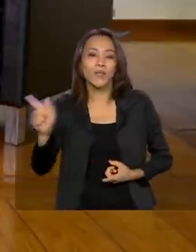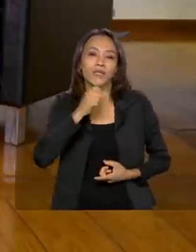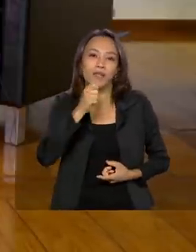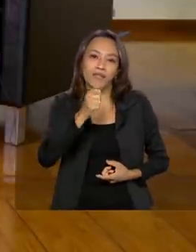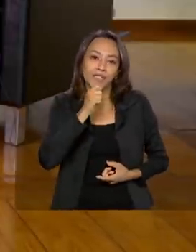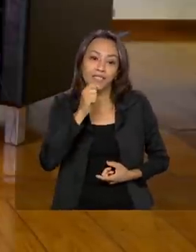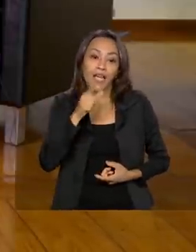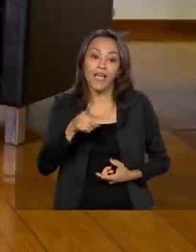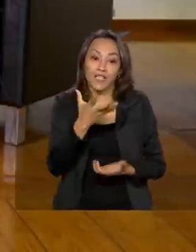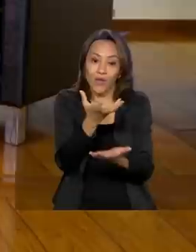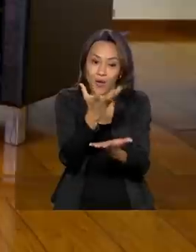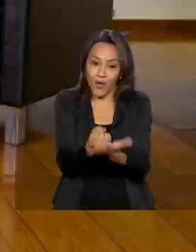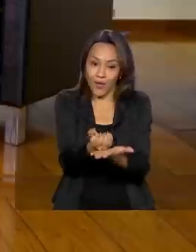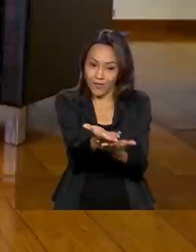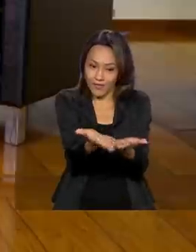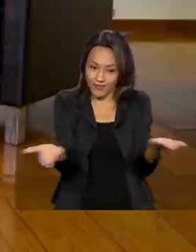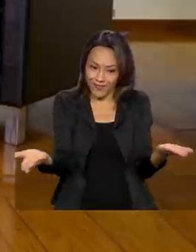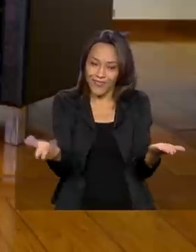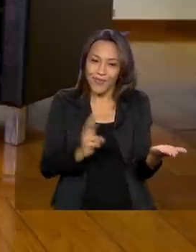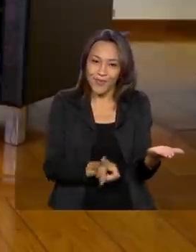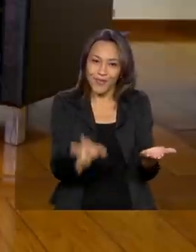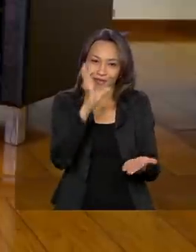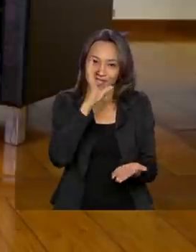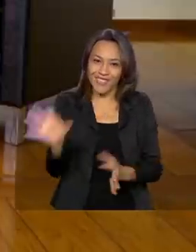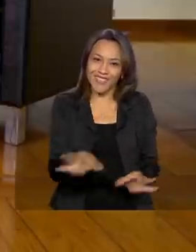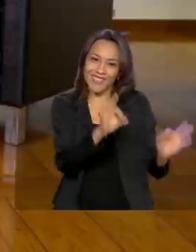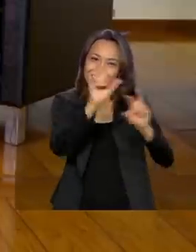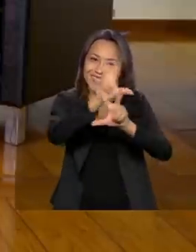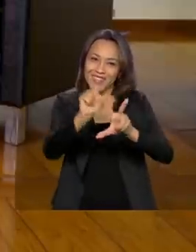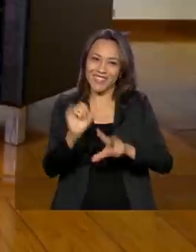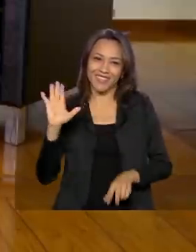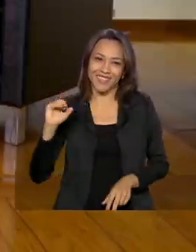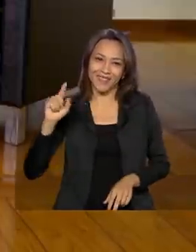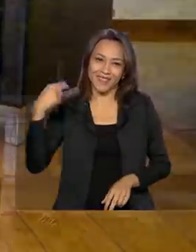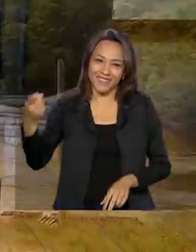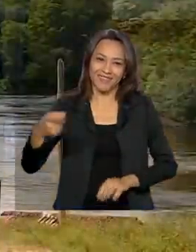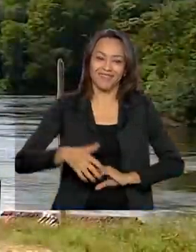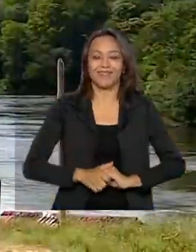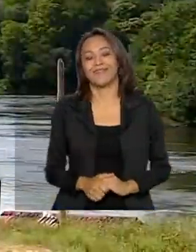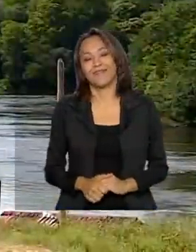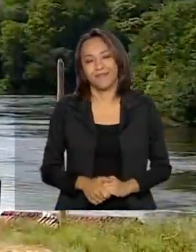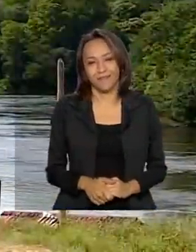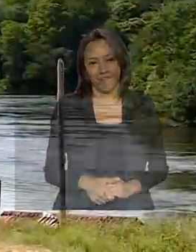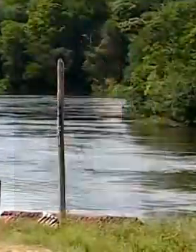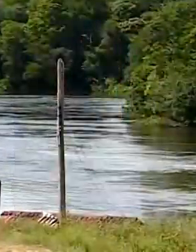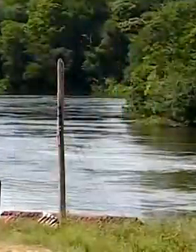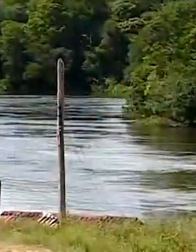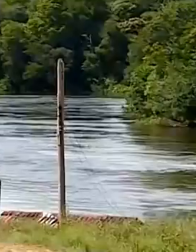baixar o EBC Play. Continue aqui na TV Brasil. Até o próximo programa.